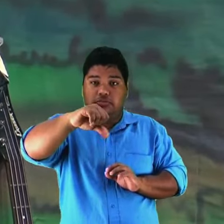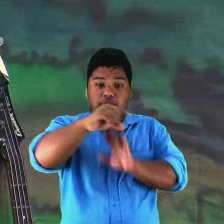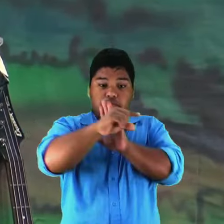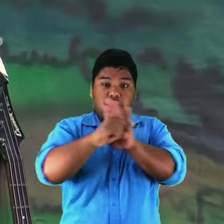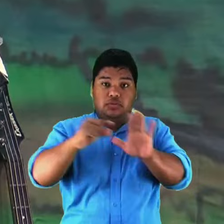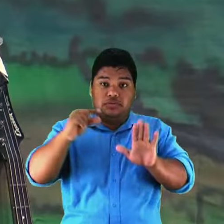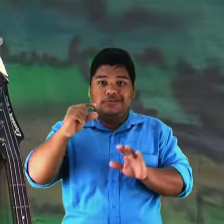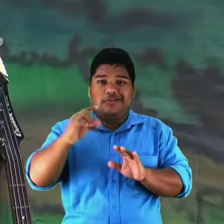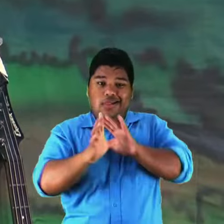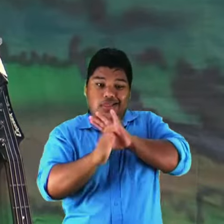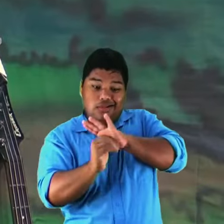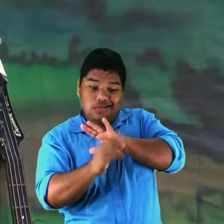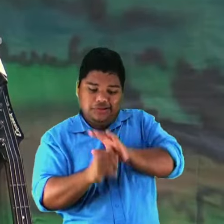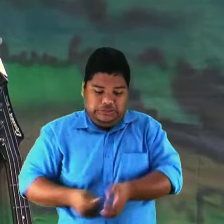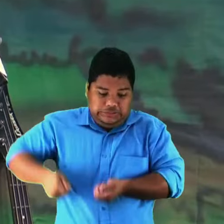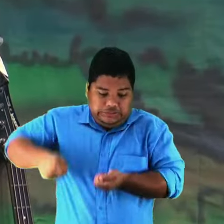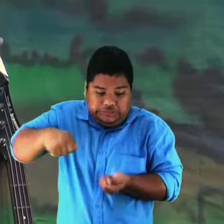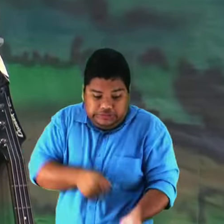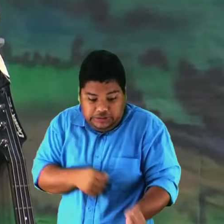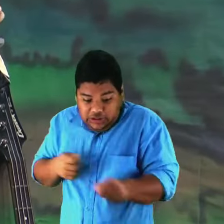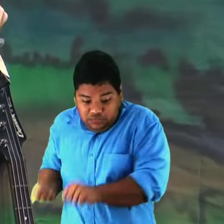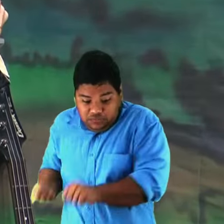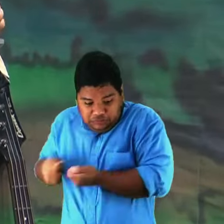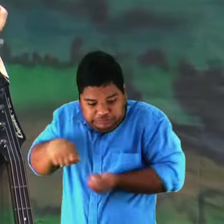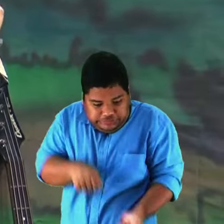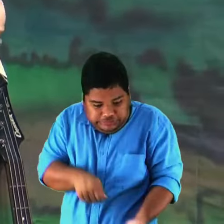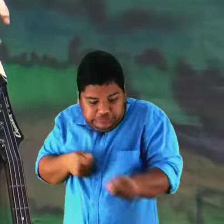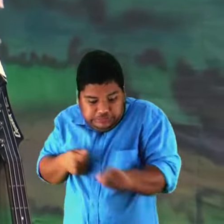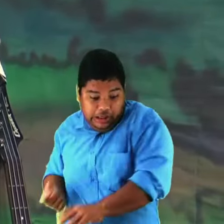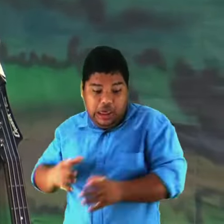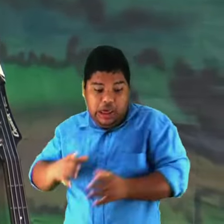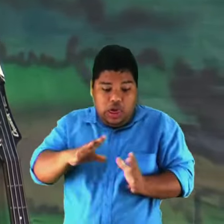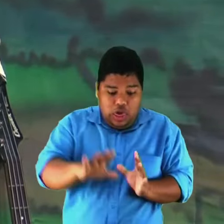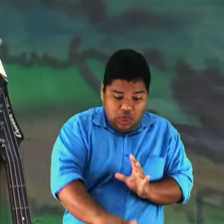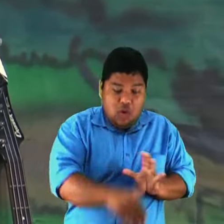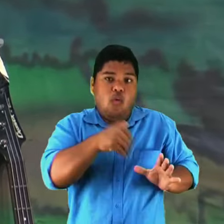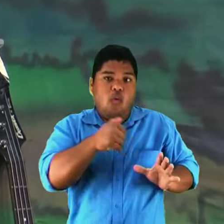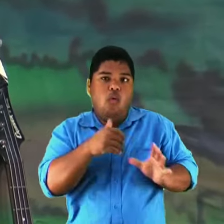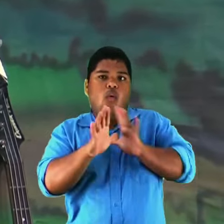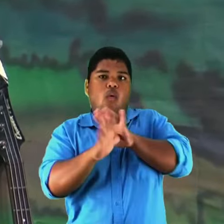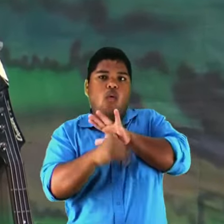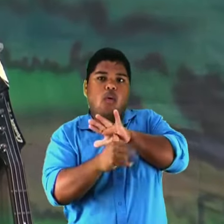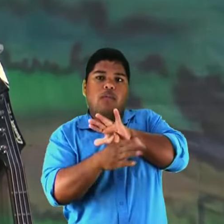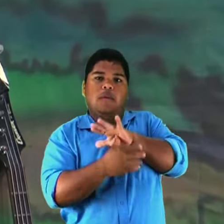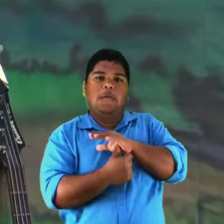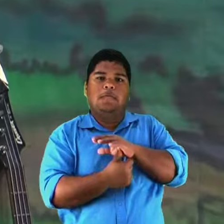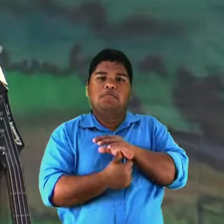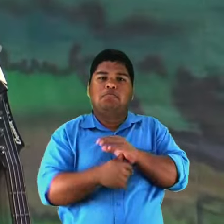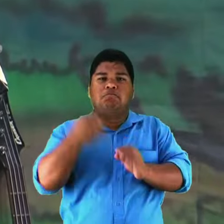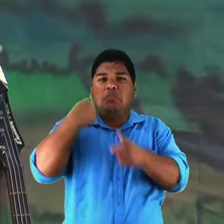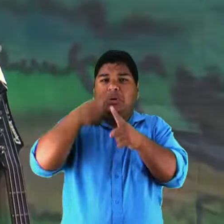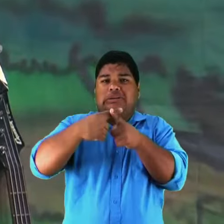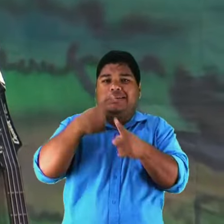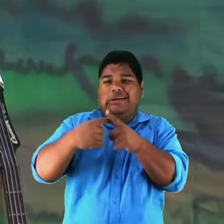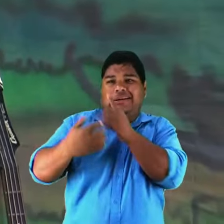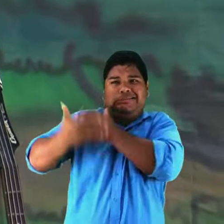os ladrões escavam e roubam. Porque até a Idade Média era uma prática